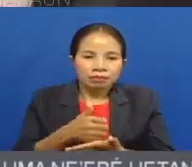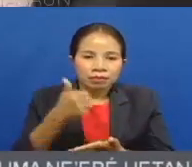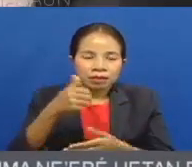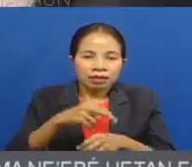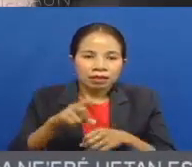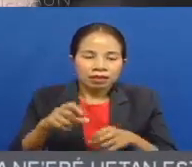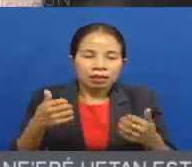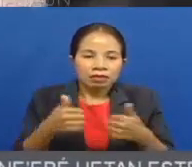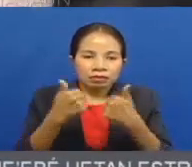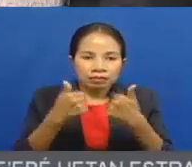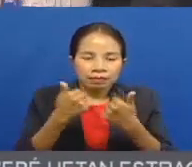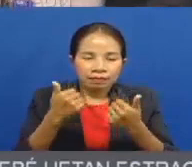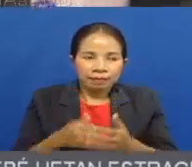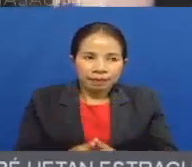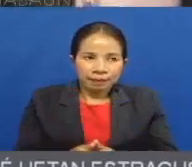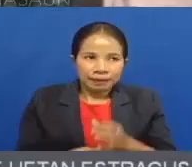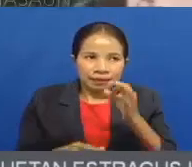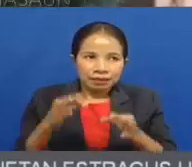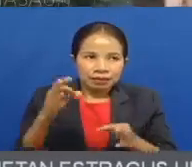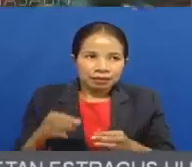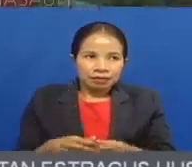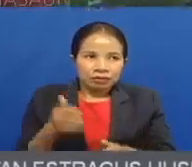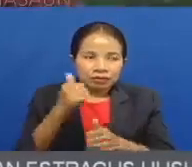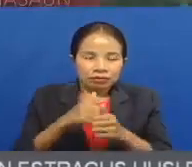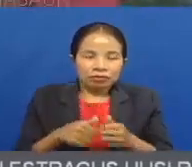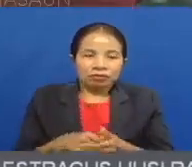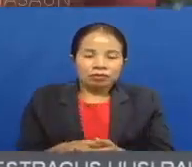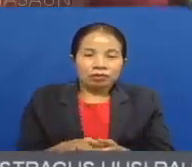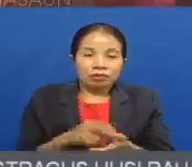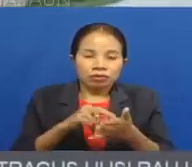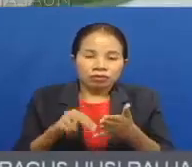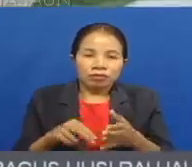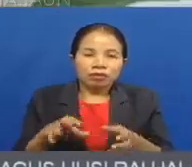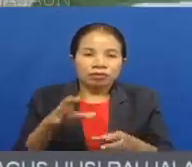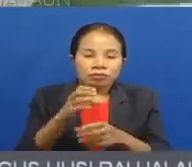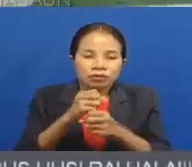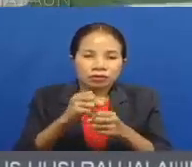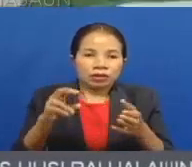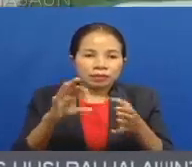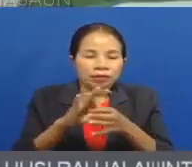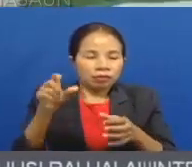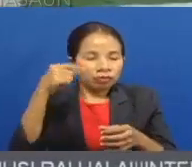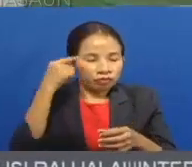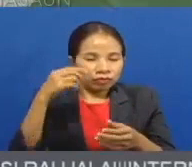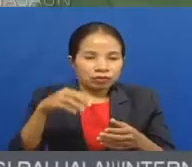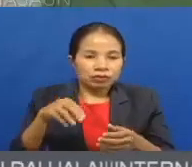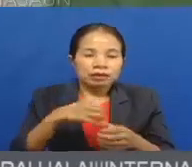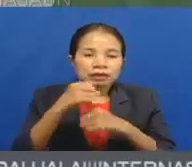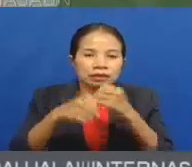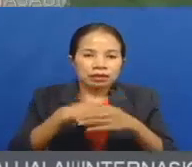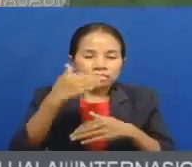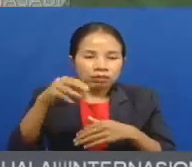halo competição. Entretanto, tu e rifa nebe dada hosse membro do governo Sira, Tina Noin, Ministério